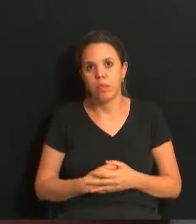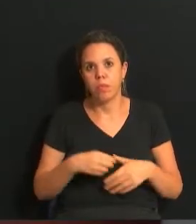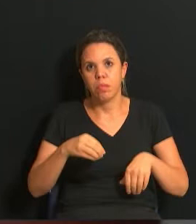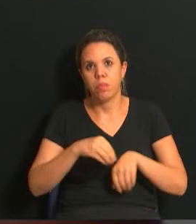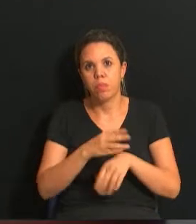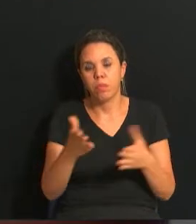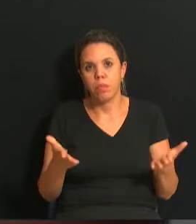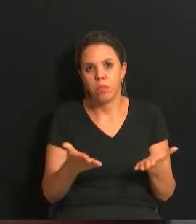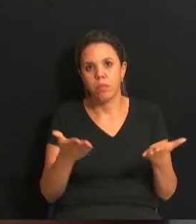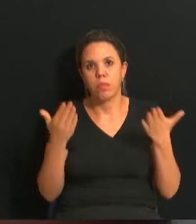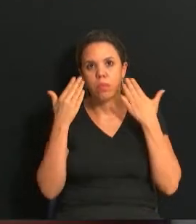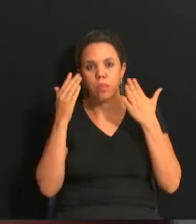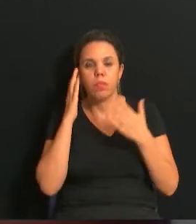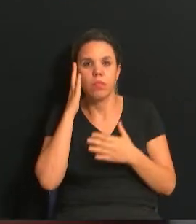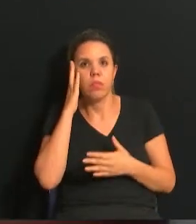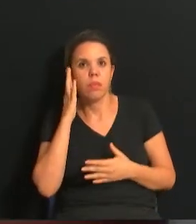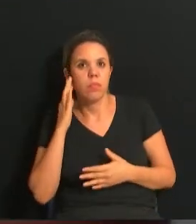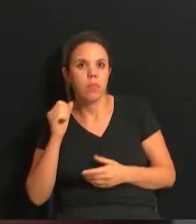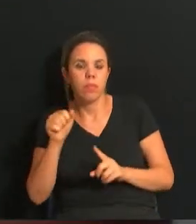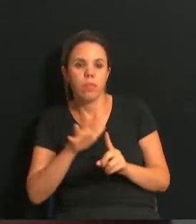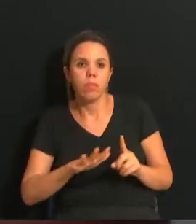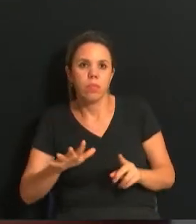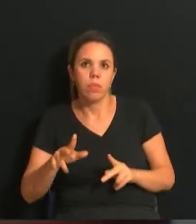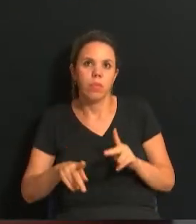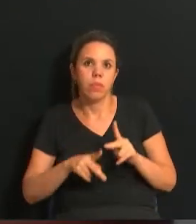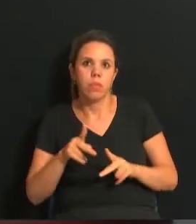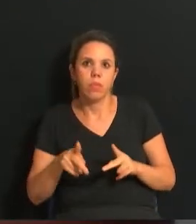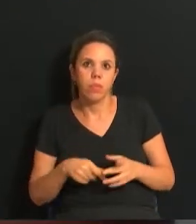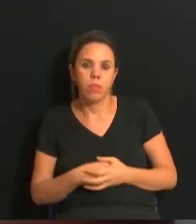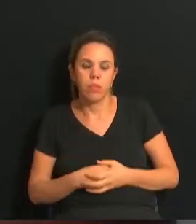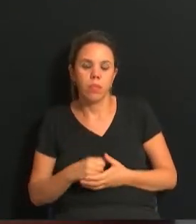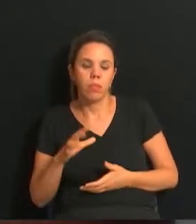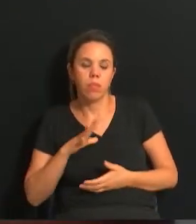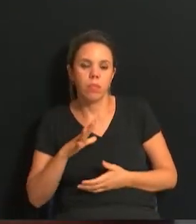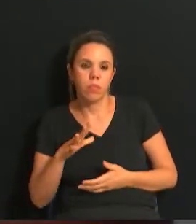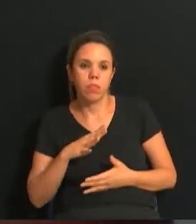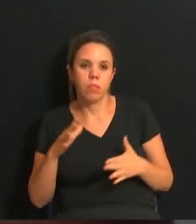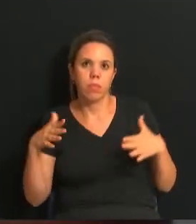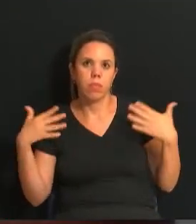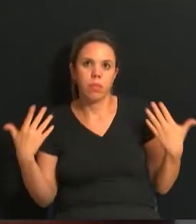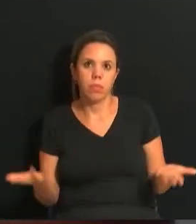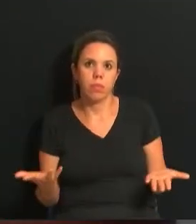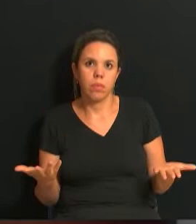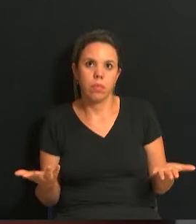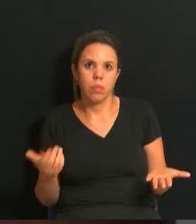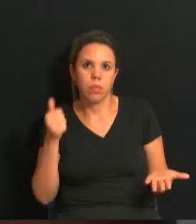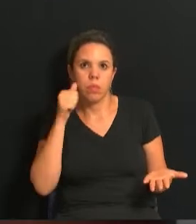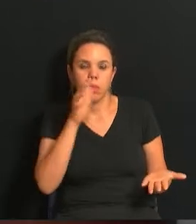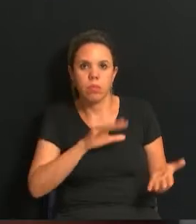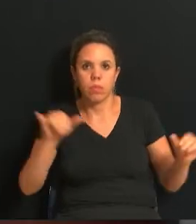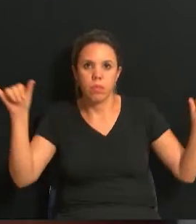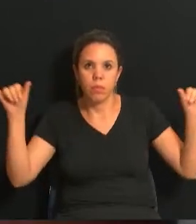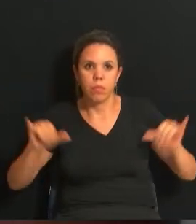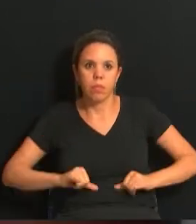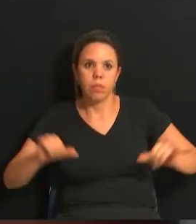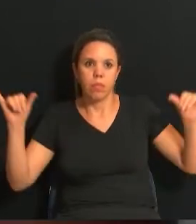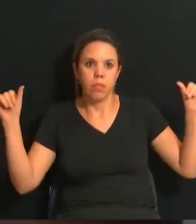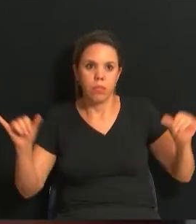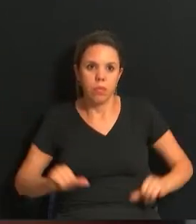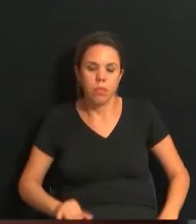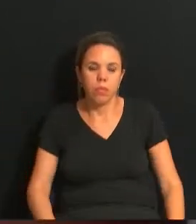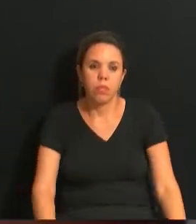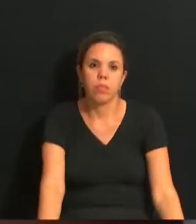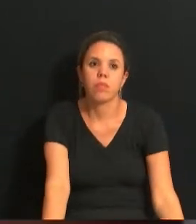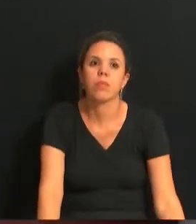à luz para a nossa sociedade, para a nossa cidade, o quanto muitas mulheres ainda sofrem, quantas mulheres ainda